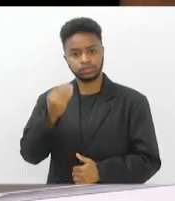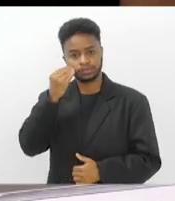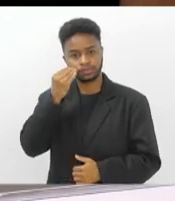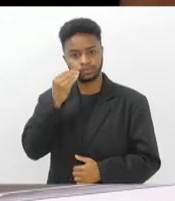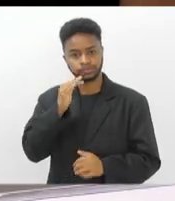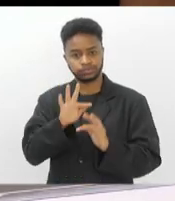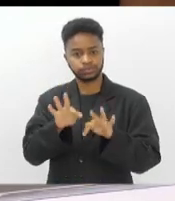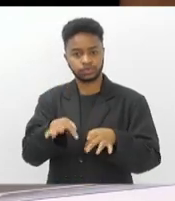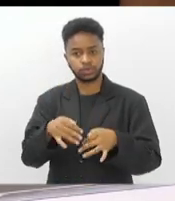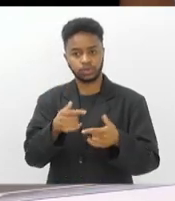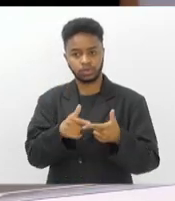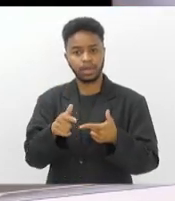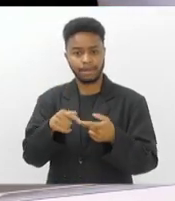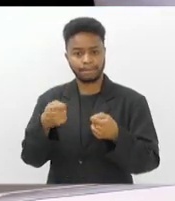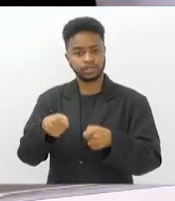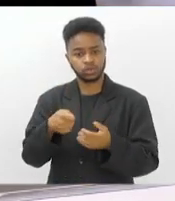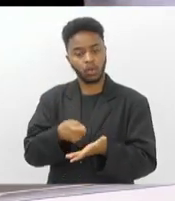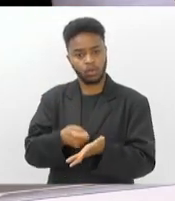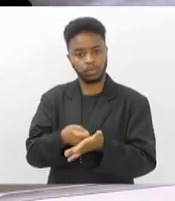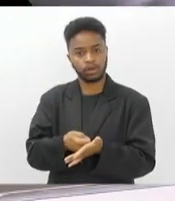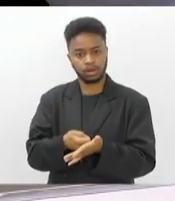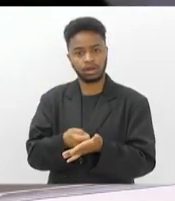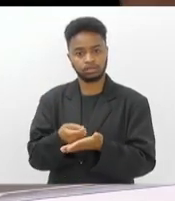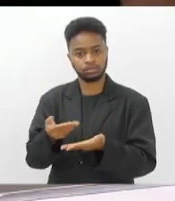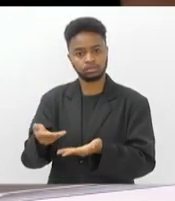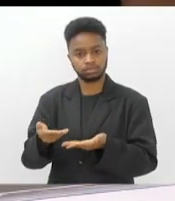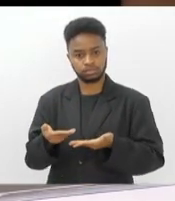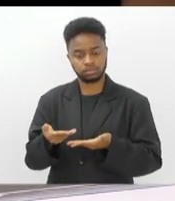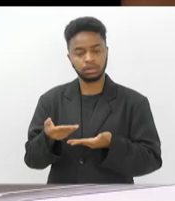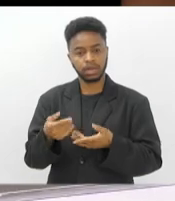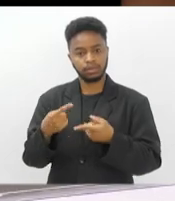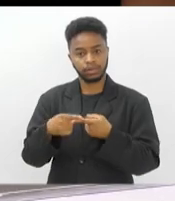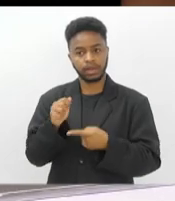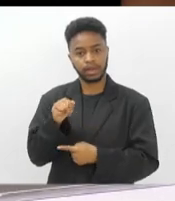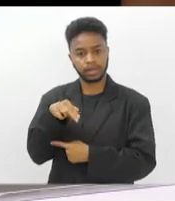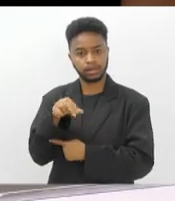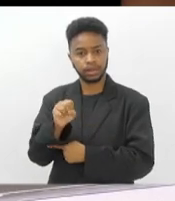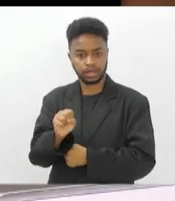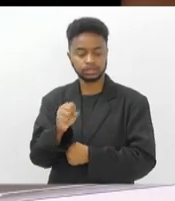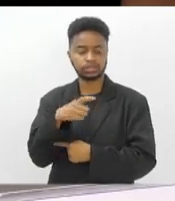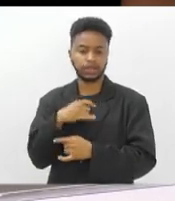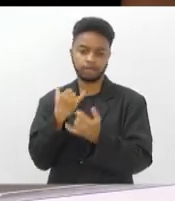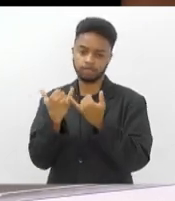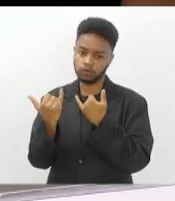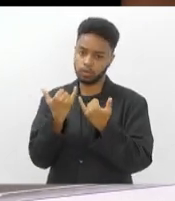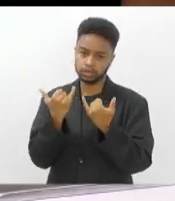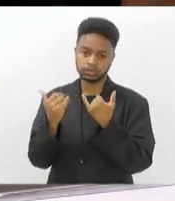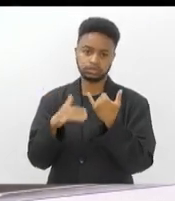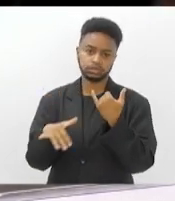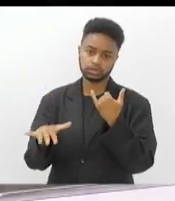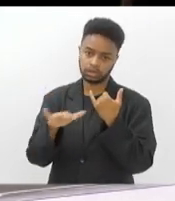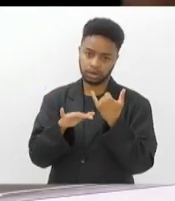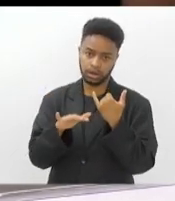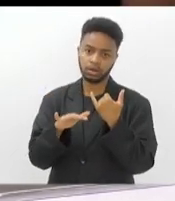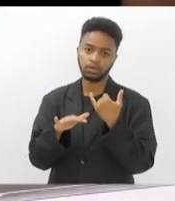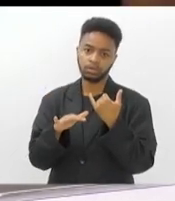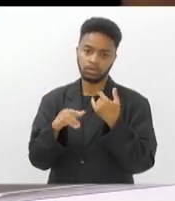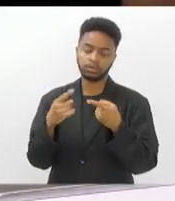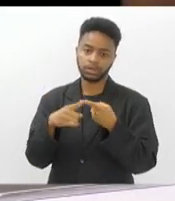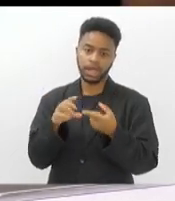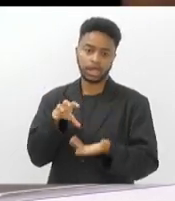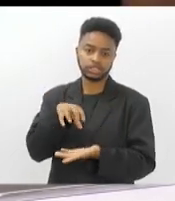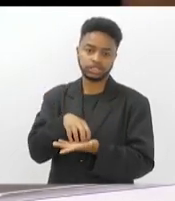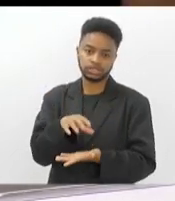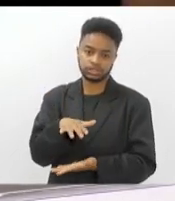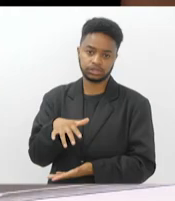problemas acho que dev ser OC ação né a NS vai ter informações de um de um modo geral né porque a agência nacional de